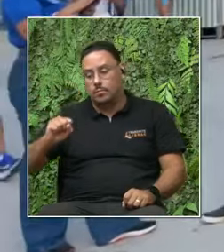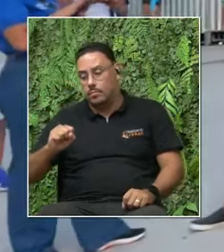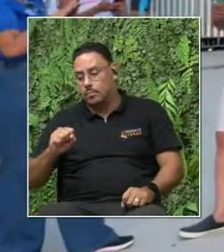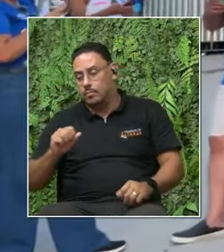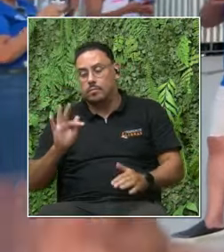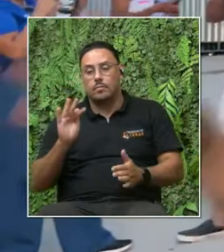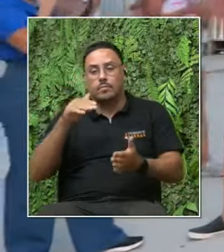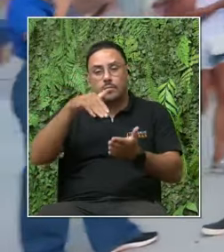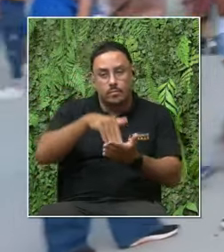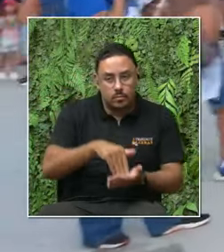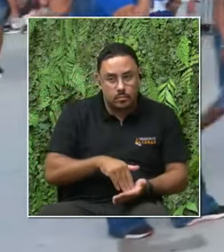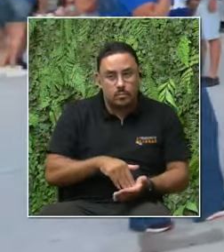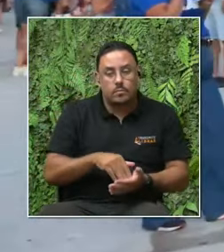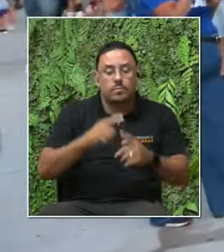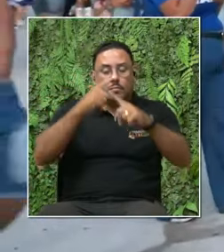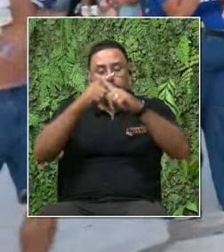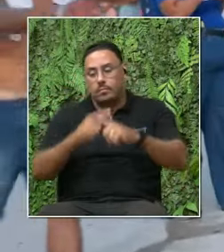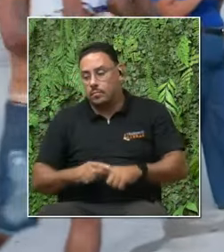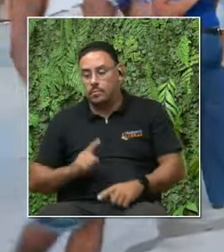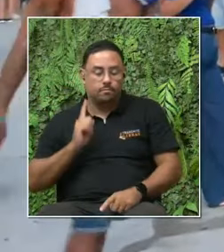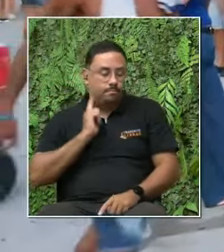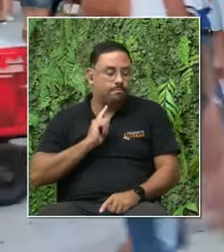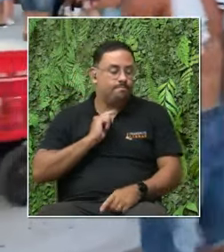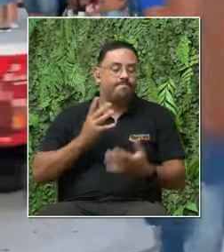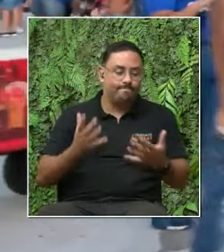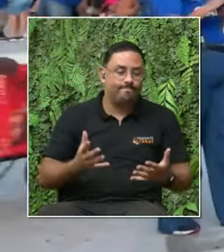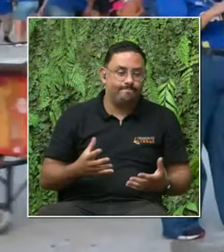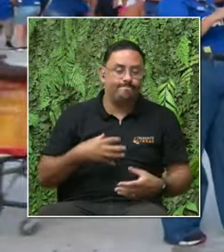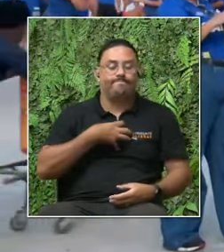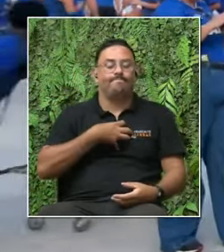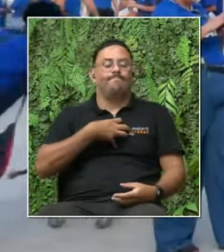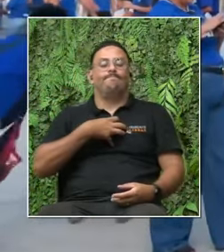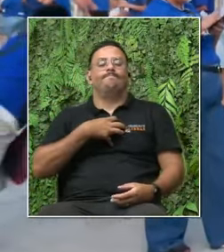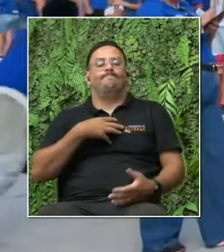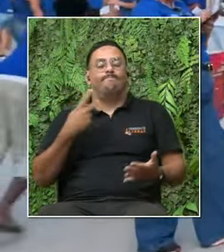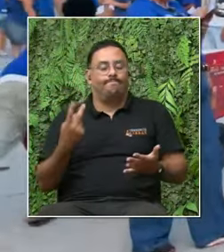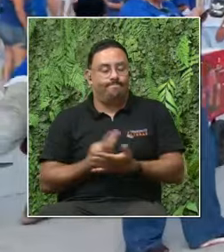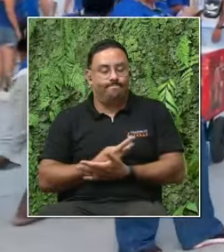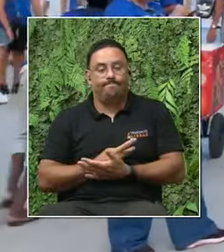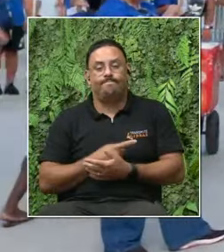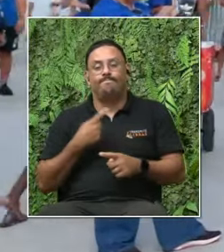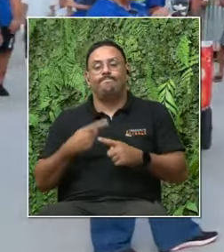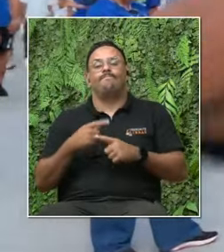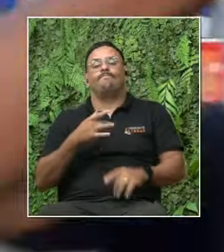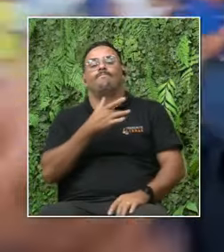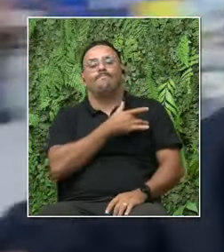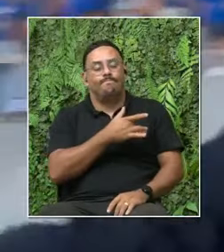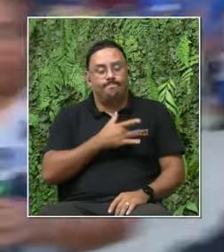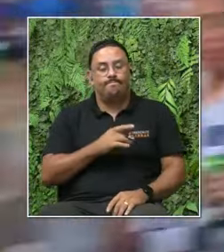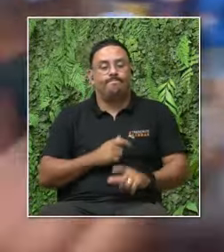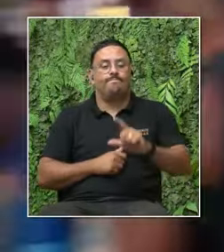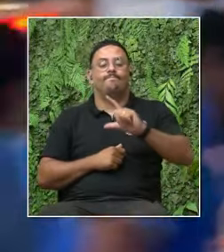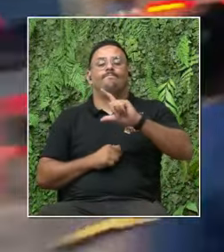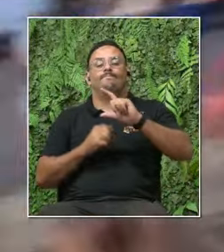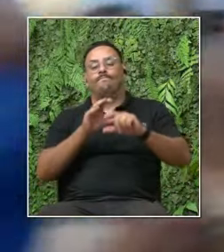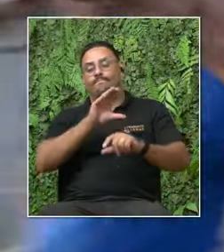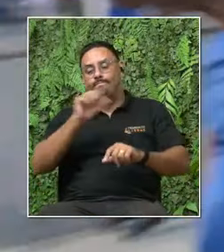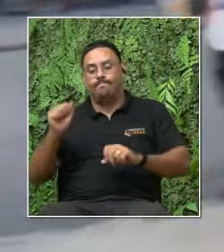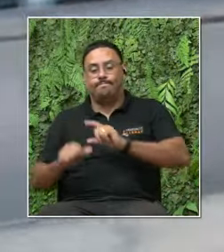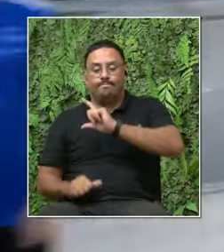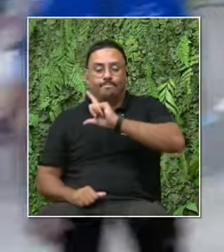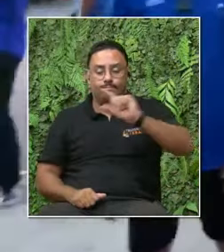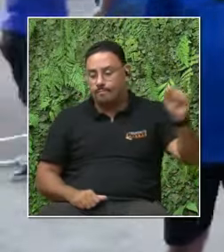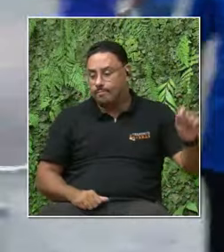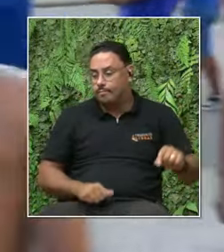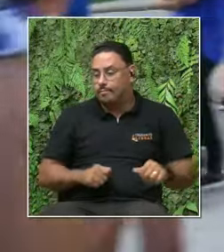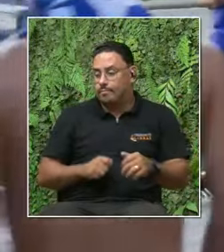do campeonato mineiro aqui o clima não tá legal É claro o Cruzeiro deixou o título escapar e eu vou entrevistar mais não tudo